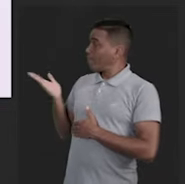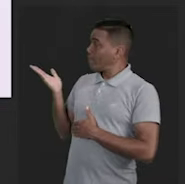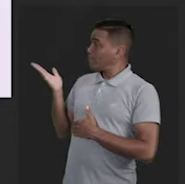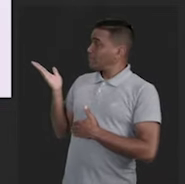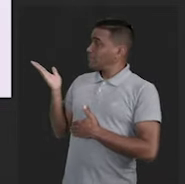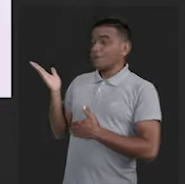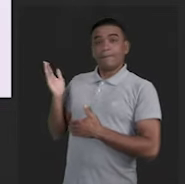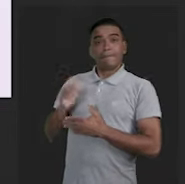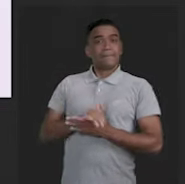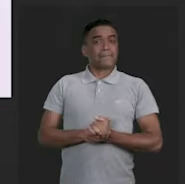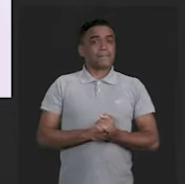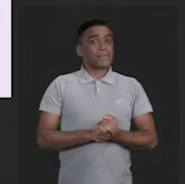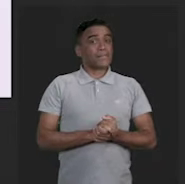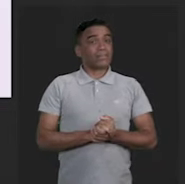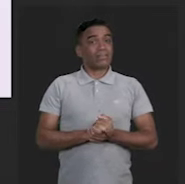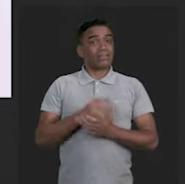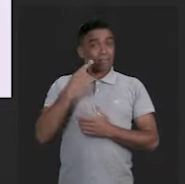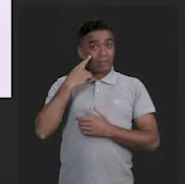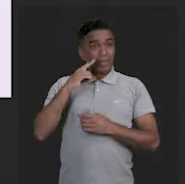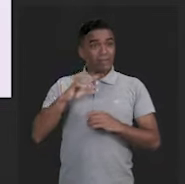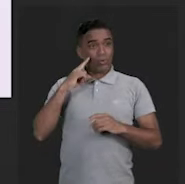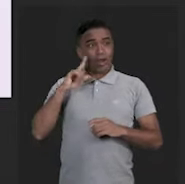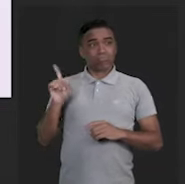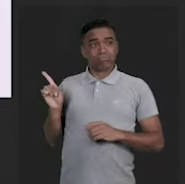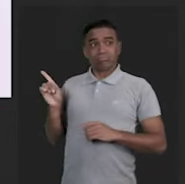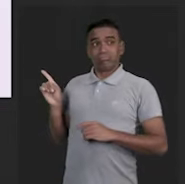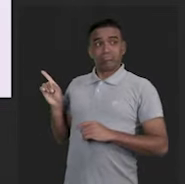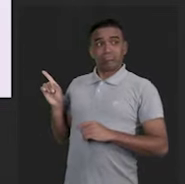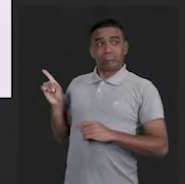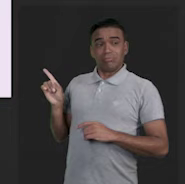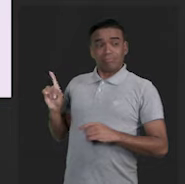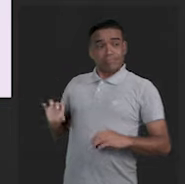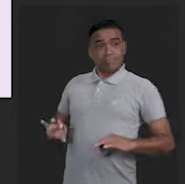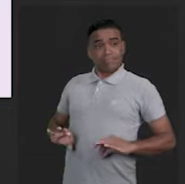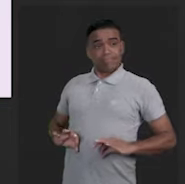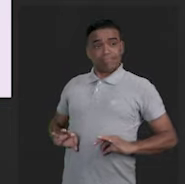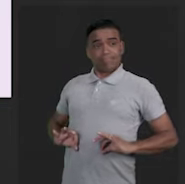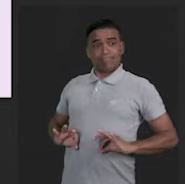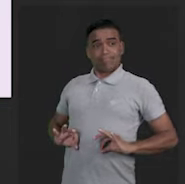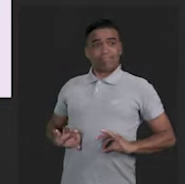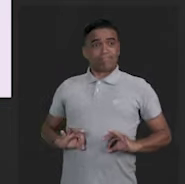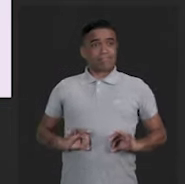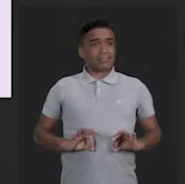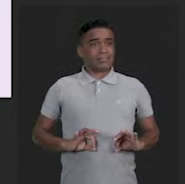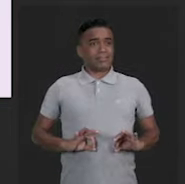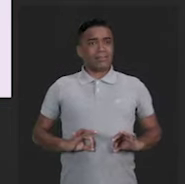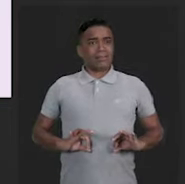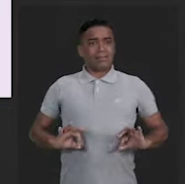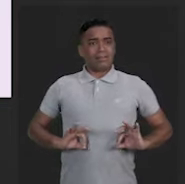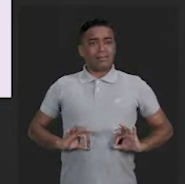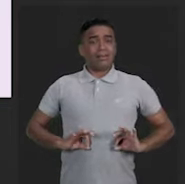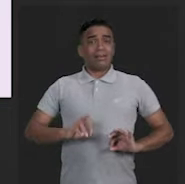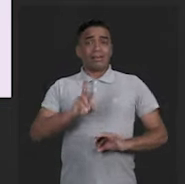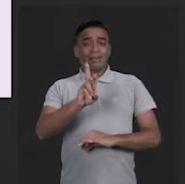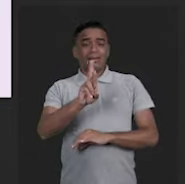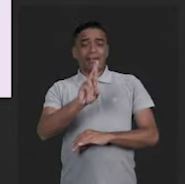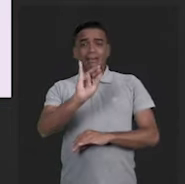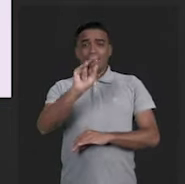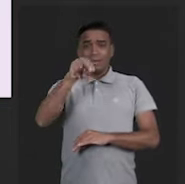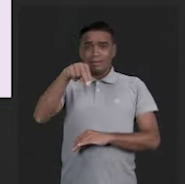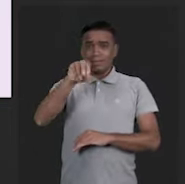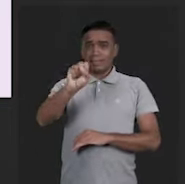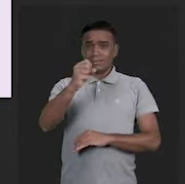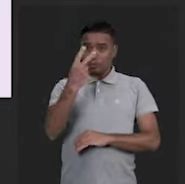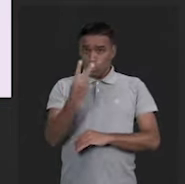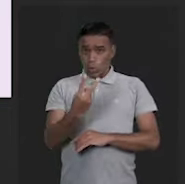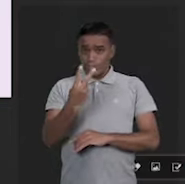temos, normalmente, 2 rins, né? Deixa eu pegar minha caneta aqui para ir mostrando para vocês. Então, nós vamos ter 2